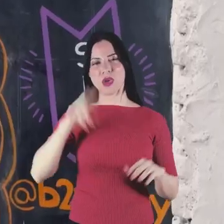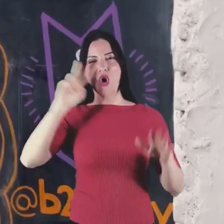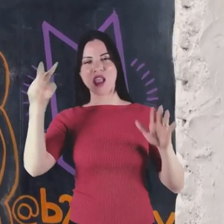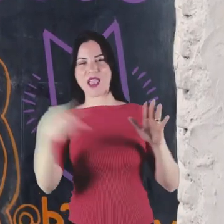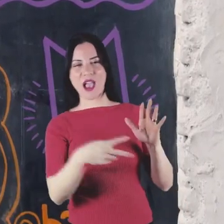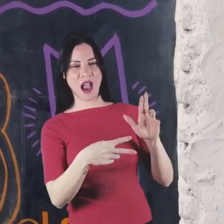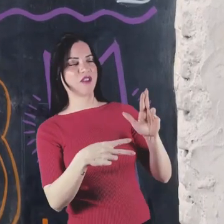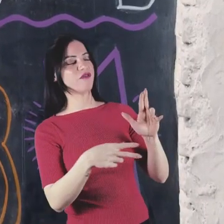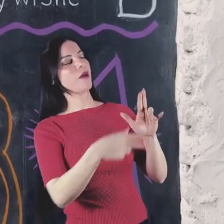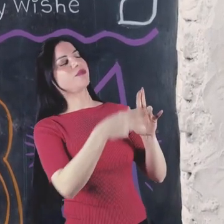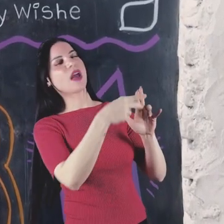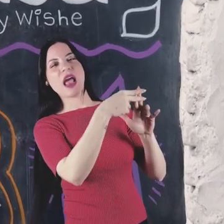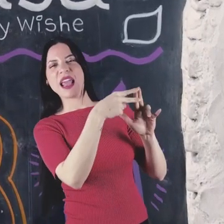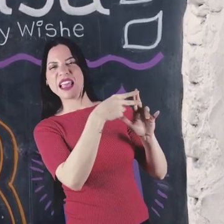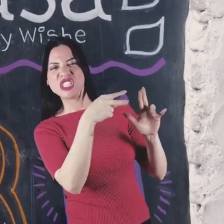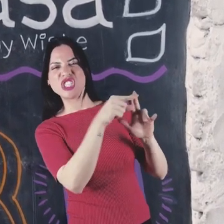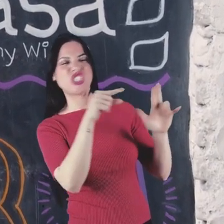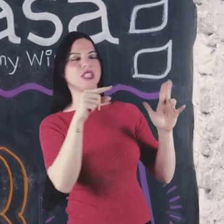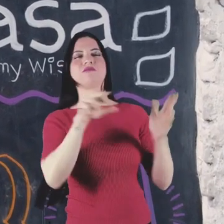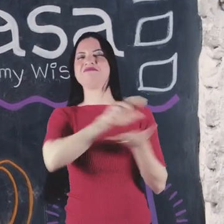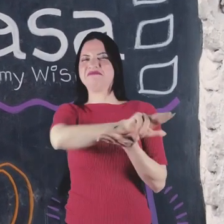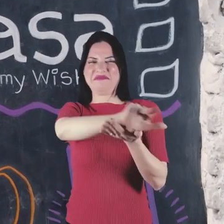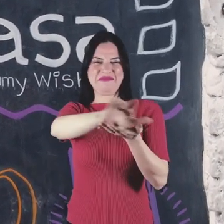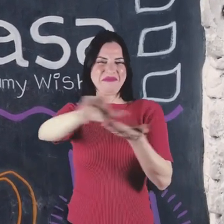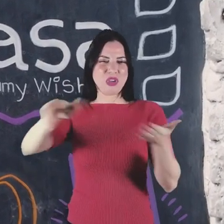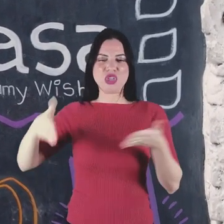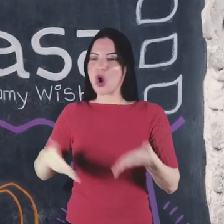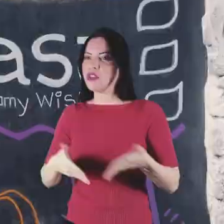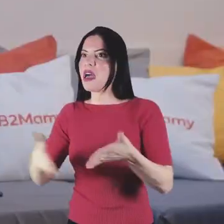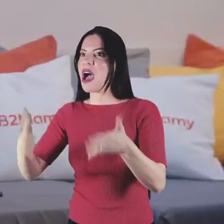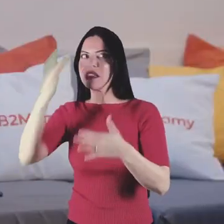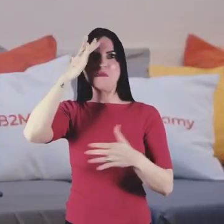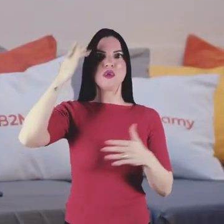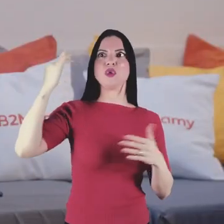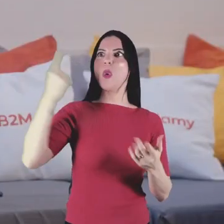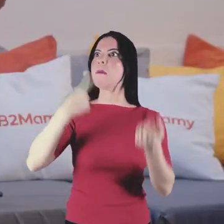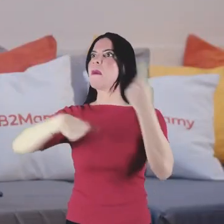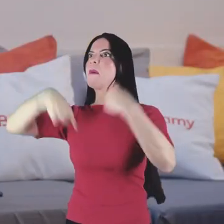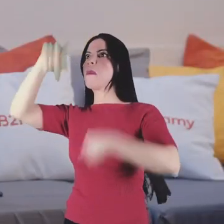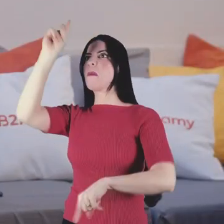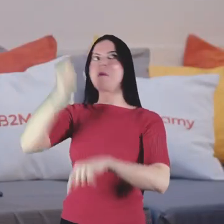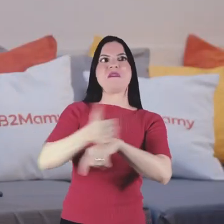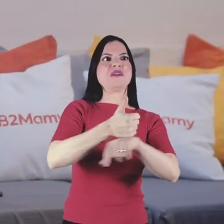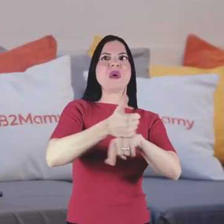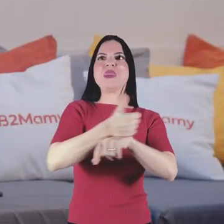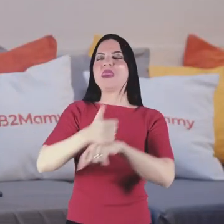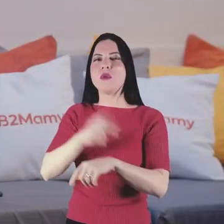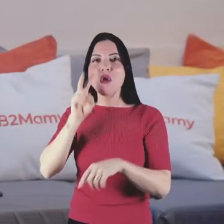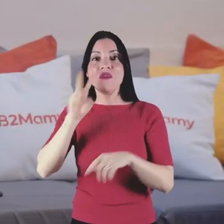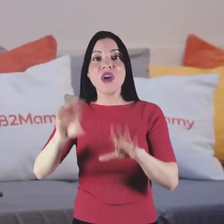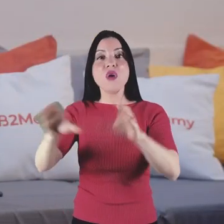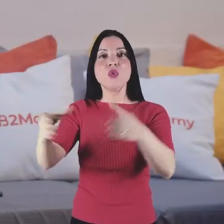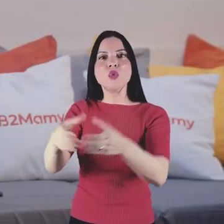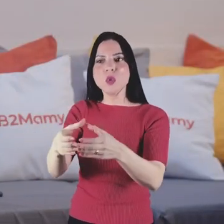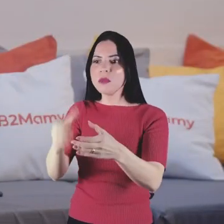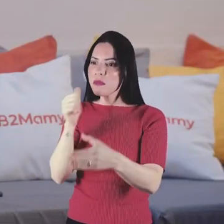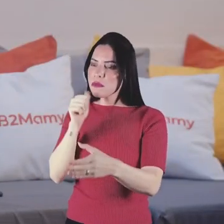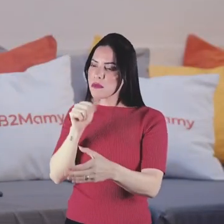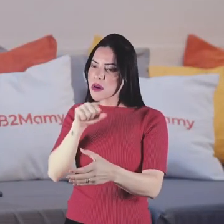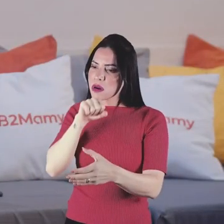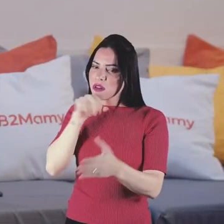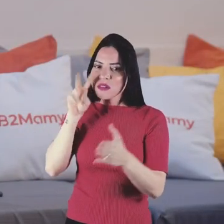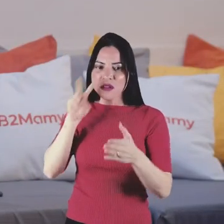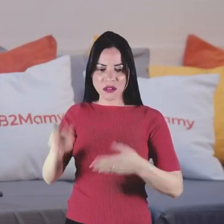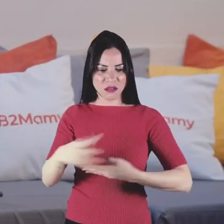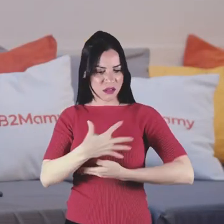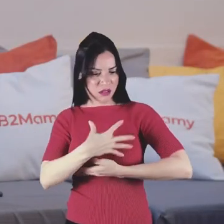olhava pro LinkedIn e via jornadas estratosféricas das suas carreiras, e olhava pro grupo de mães e via mulheres falando de